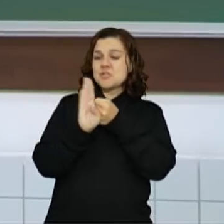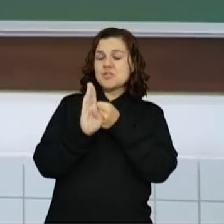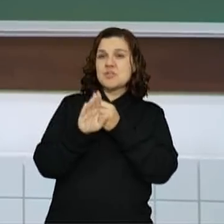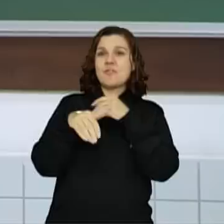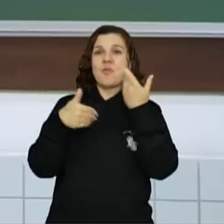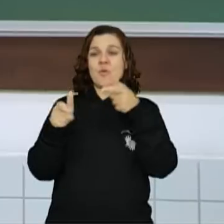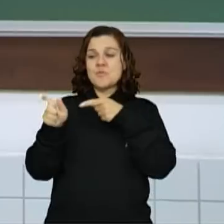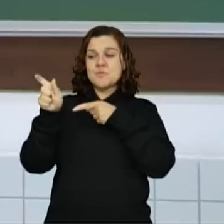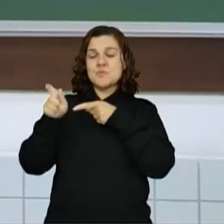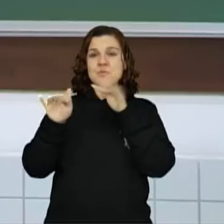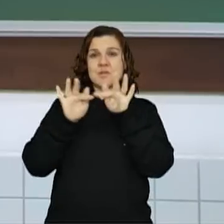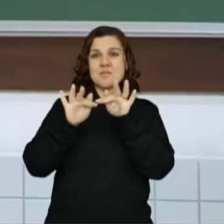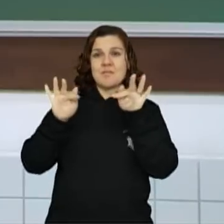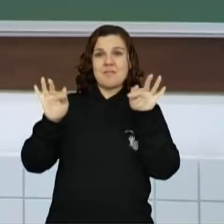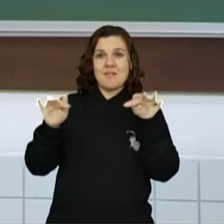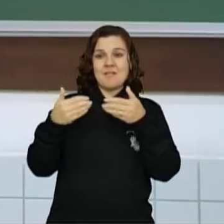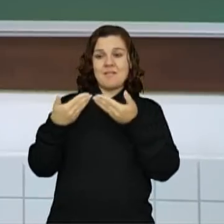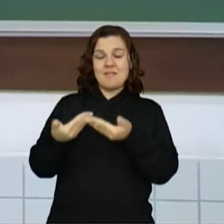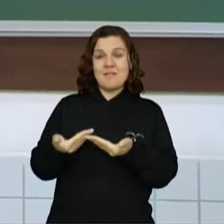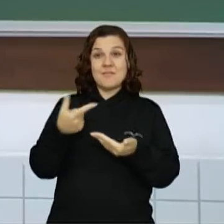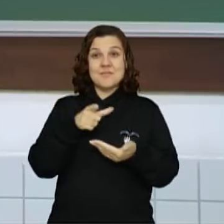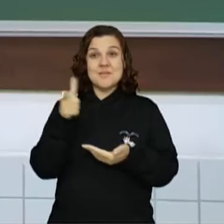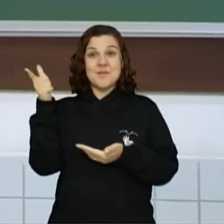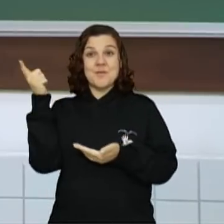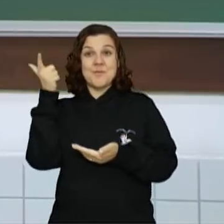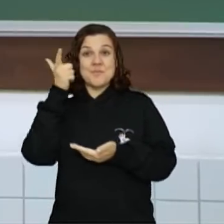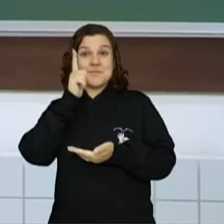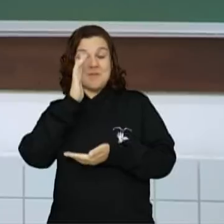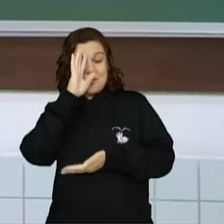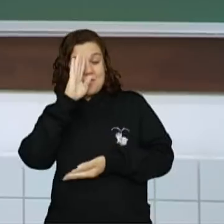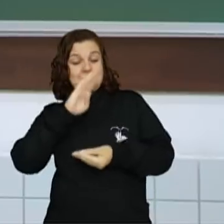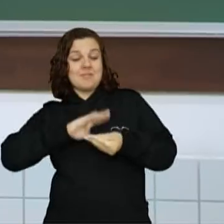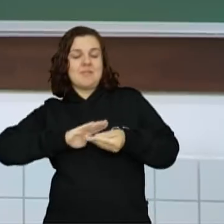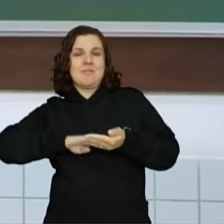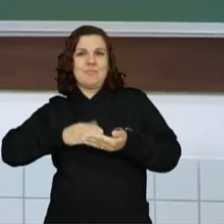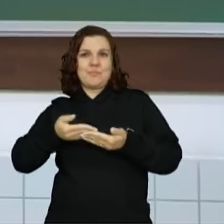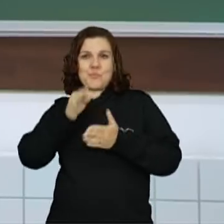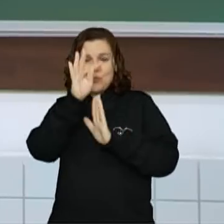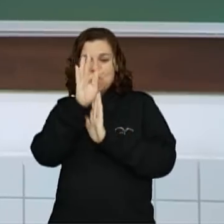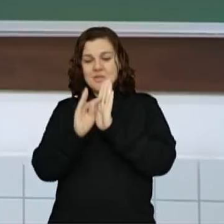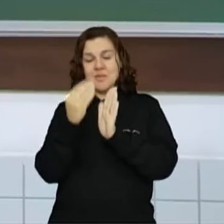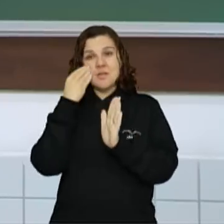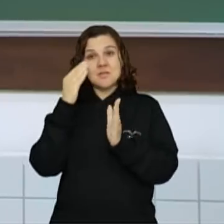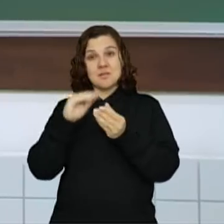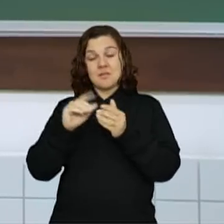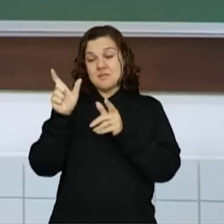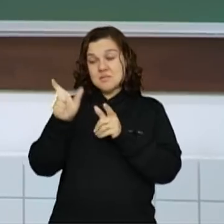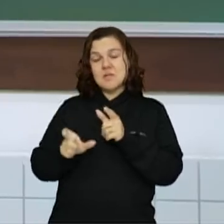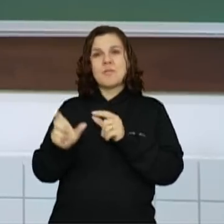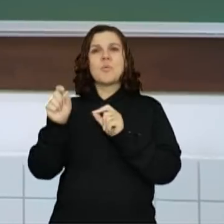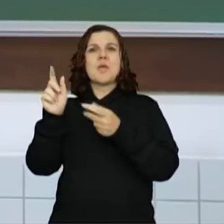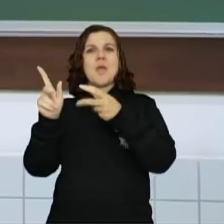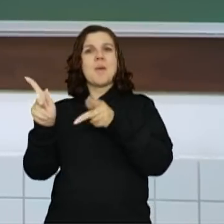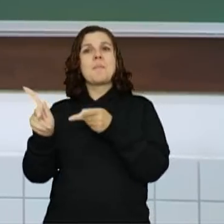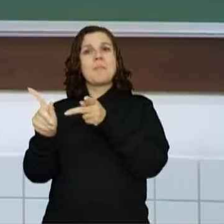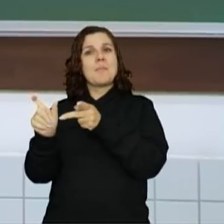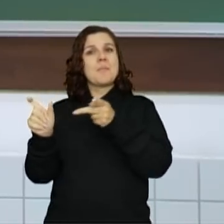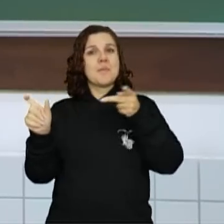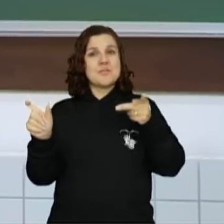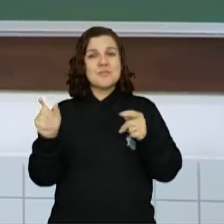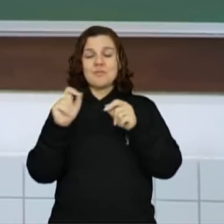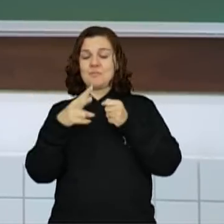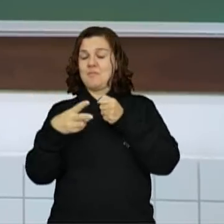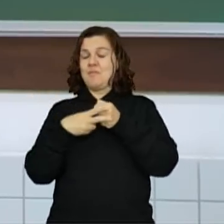sujeito dessa oração? Para que você consiga interpretar um texto, você precisa saber o que é sujeito, o que é predicado, o que é